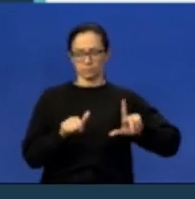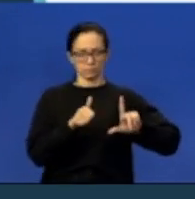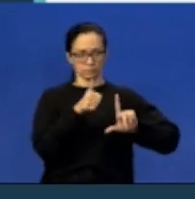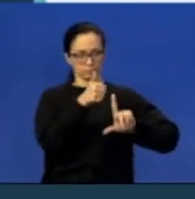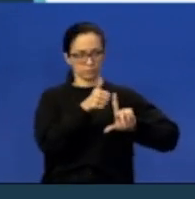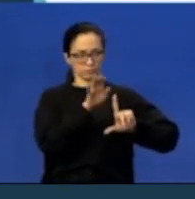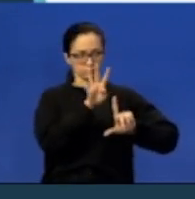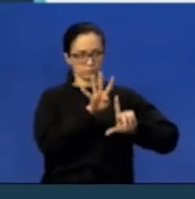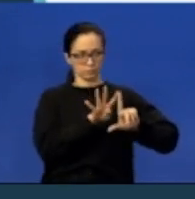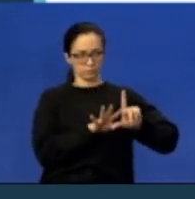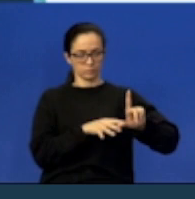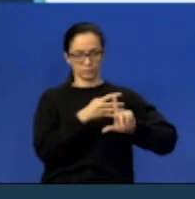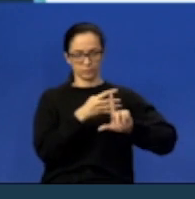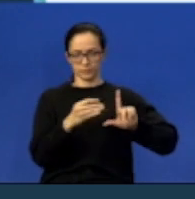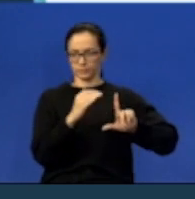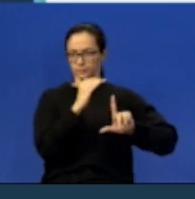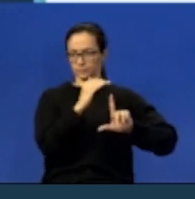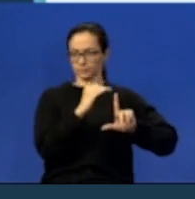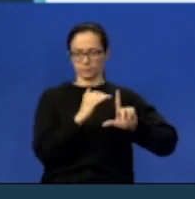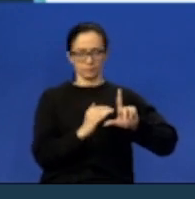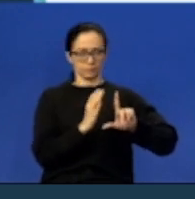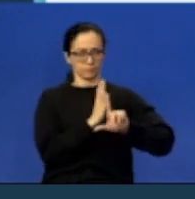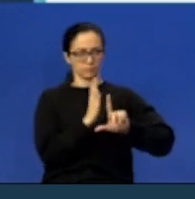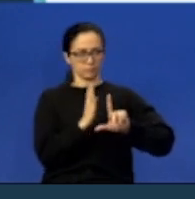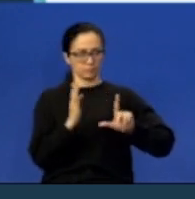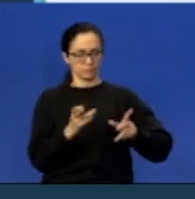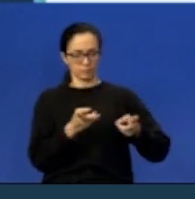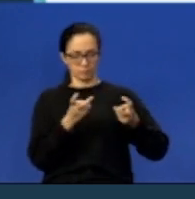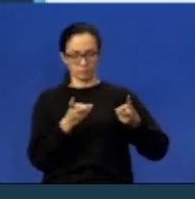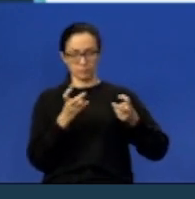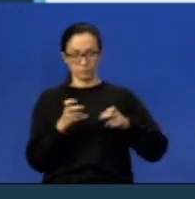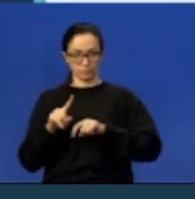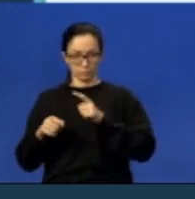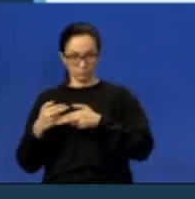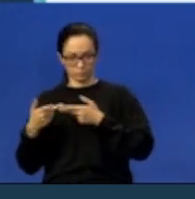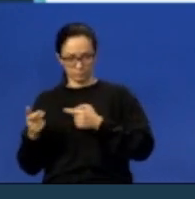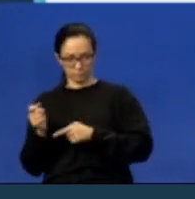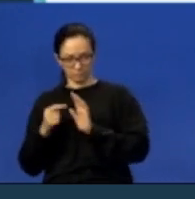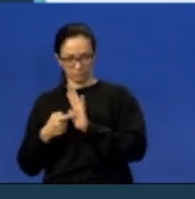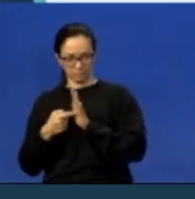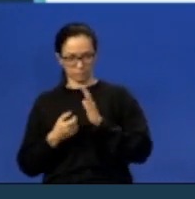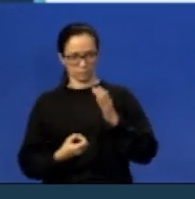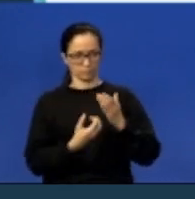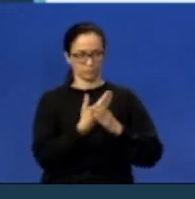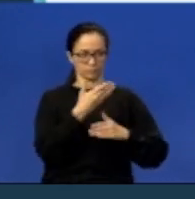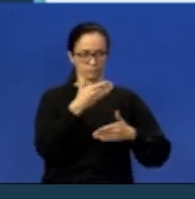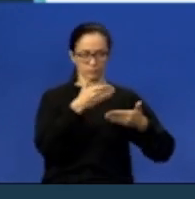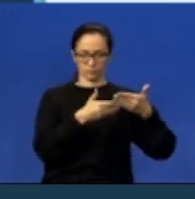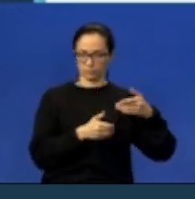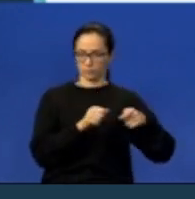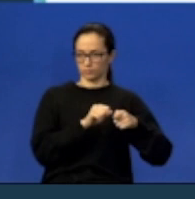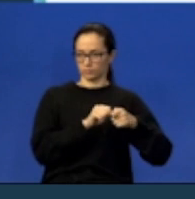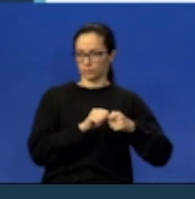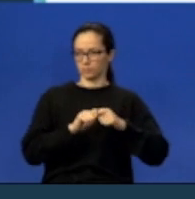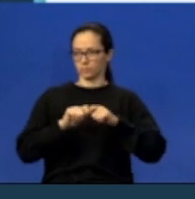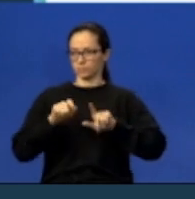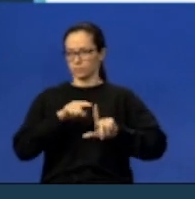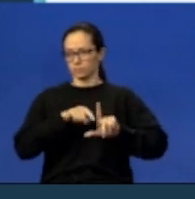do equipamento eletrocardiógrafo, que faz o exame do eletrocardiograma, e ao lado a gente